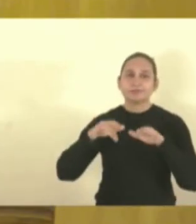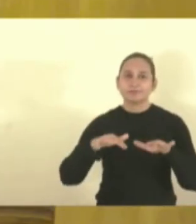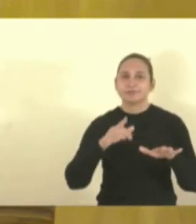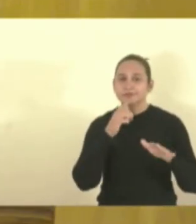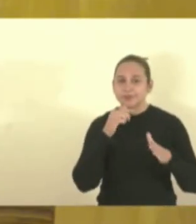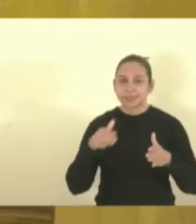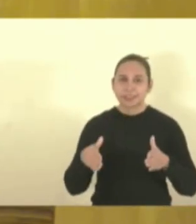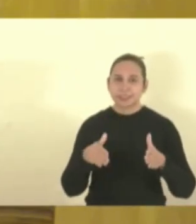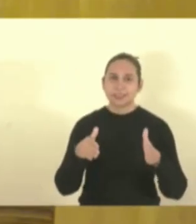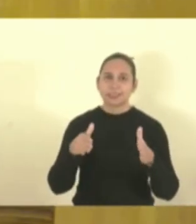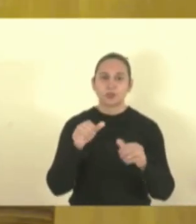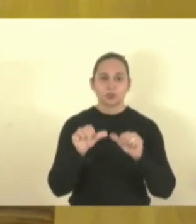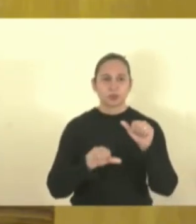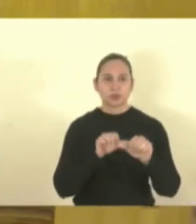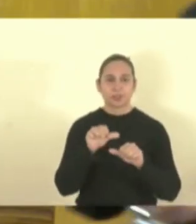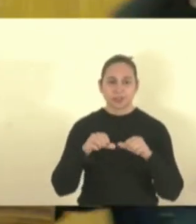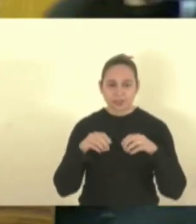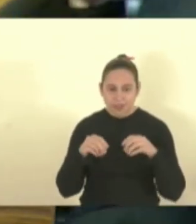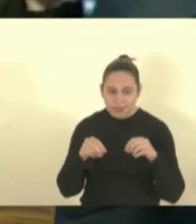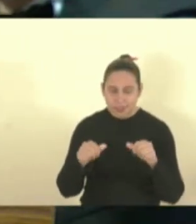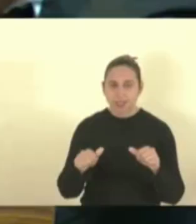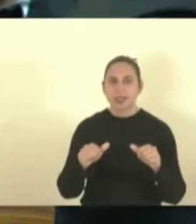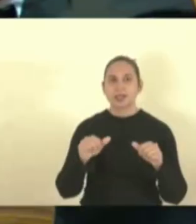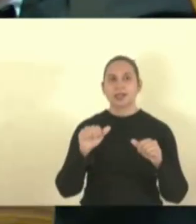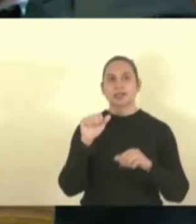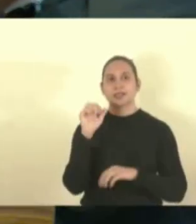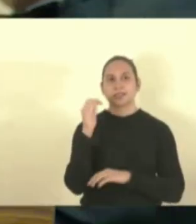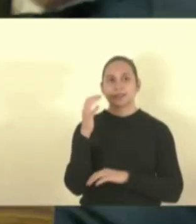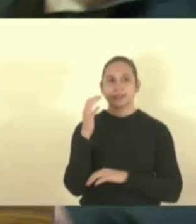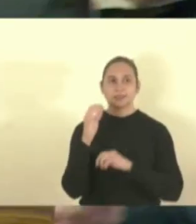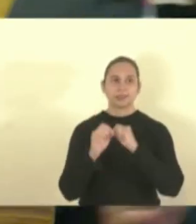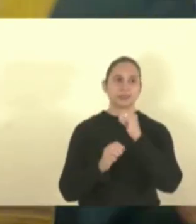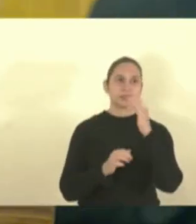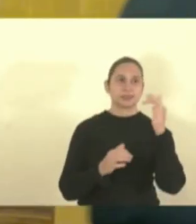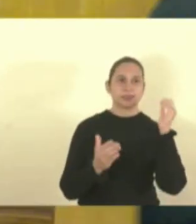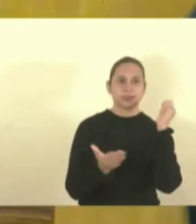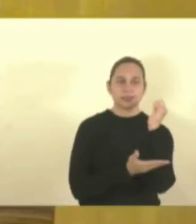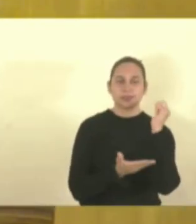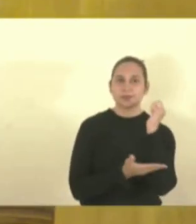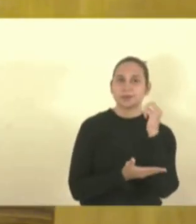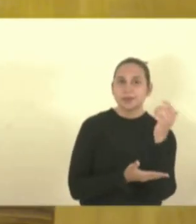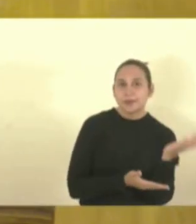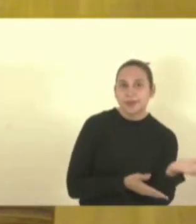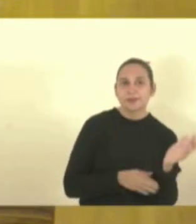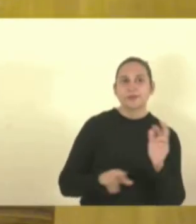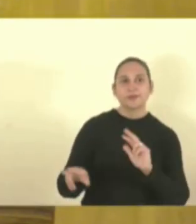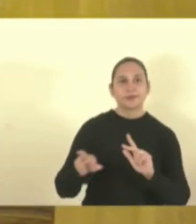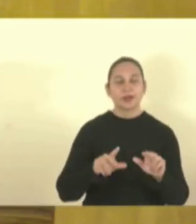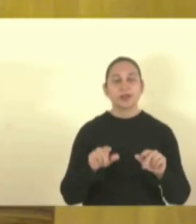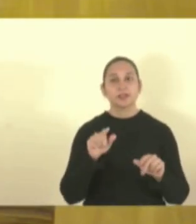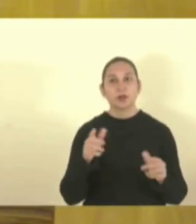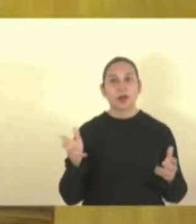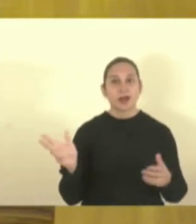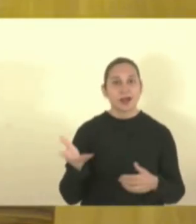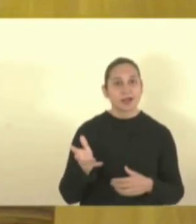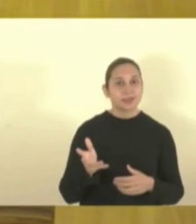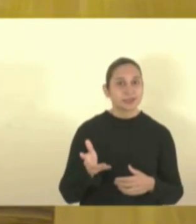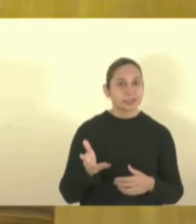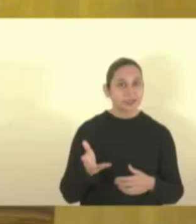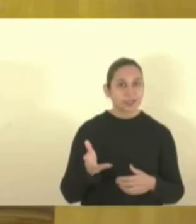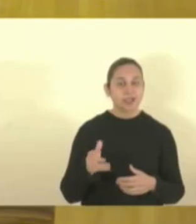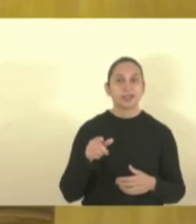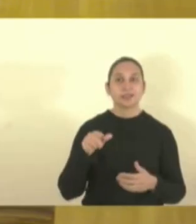de terra, de desmatamento, de vários processos que a gente faz na bacia e acaba acelerando os fluxos de